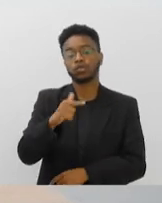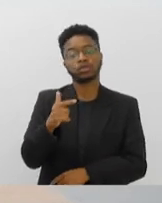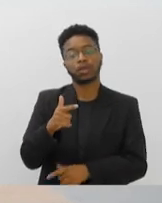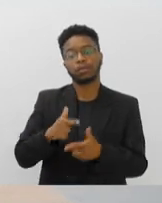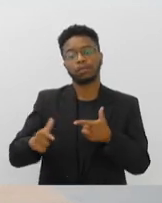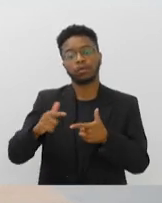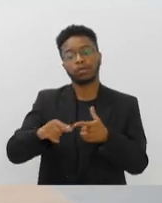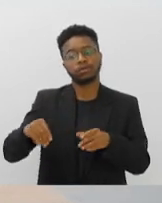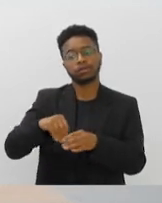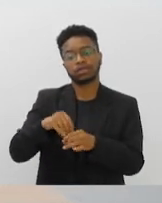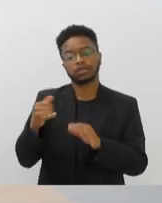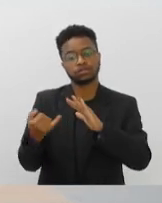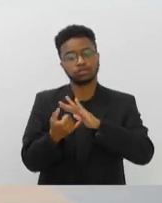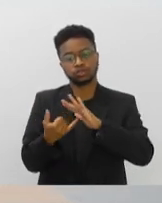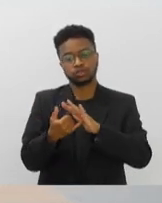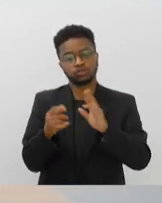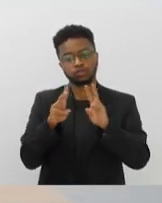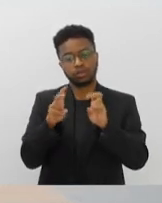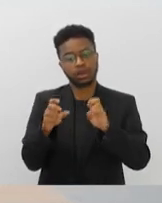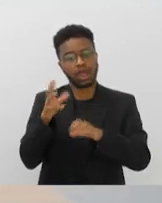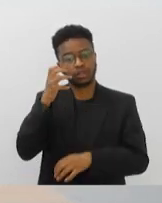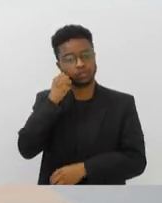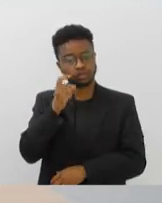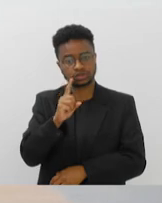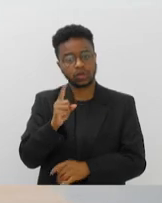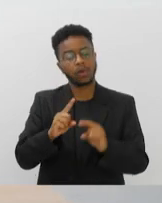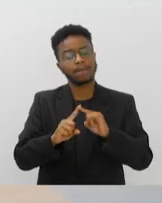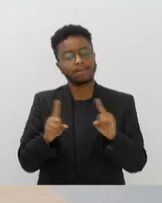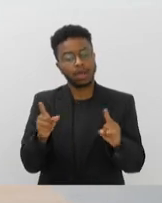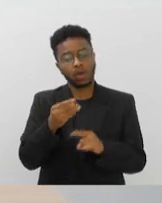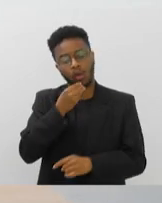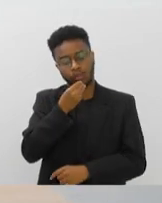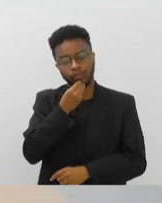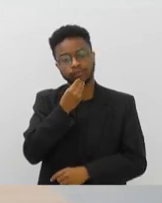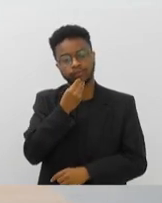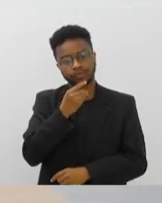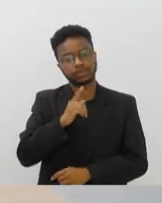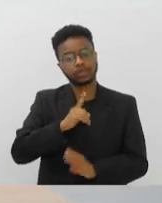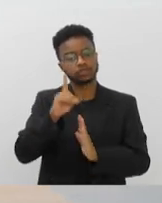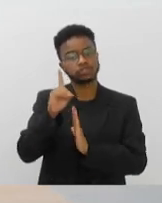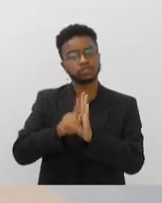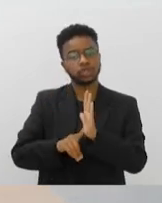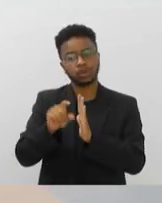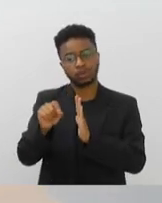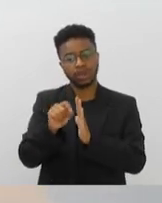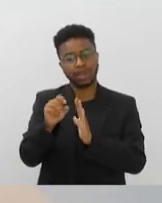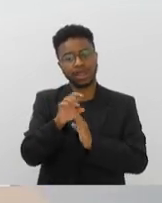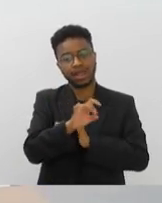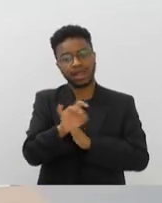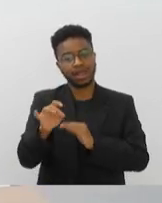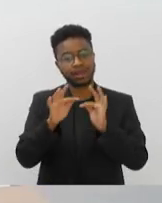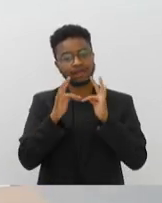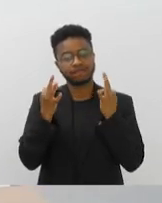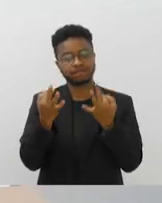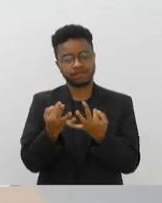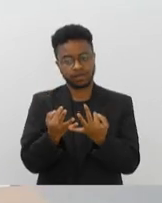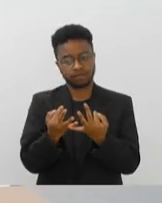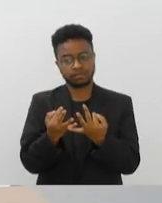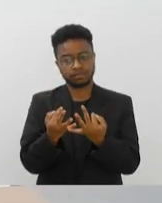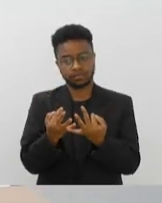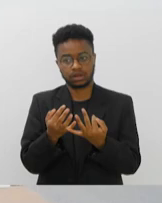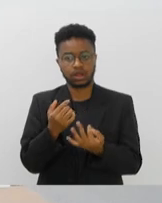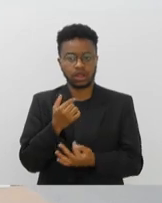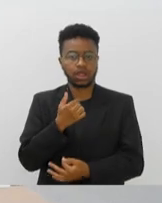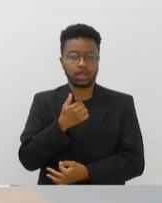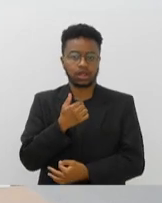instituição com com adoção agora existe evidentemente o direito dessas famílias a a defesa Eu já